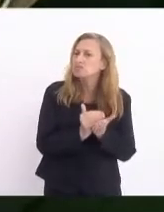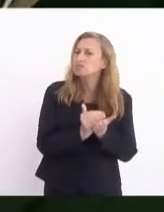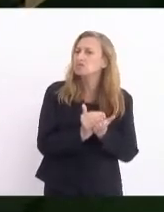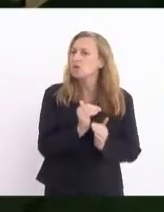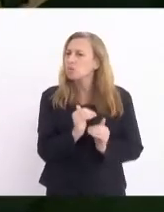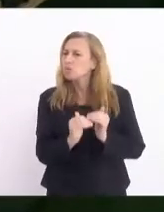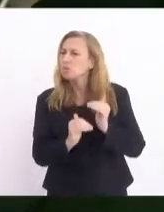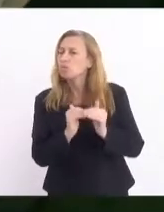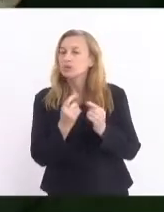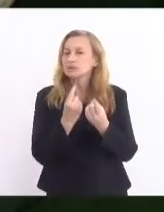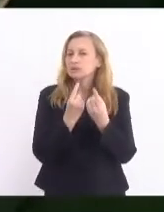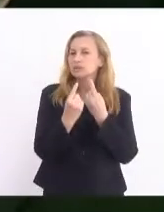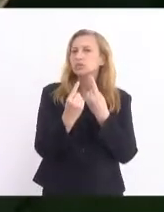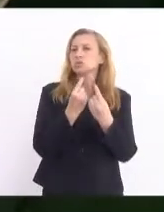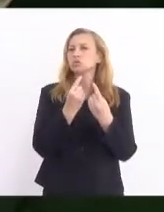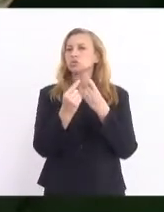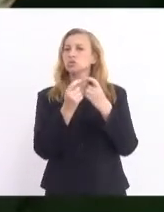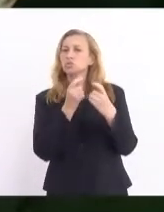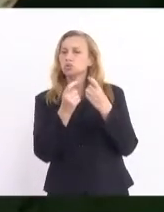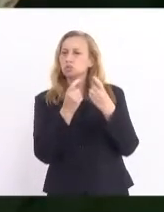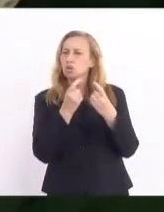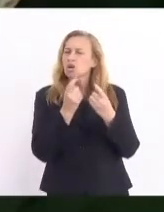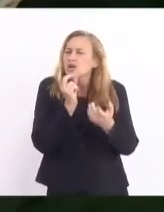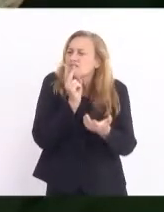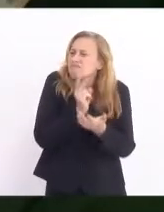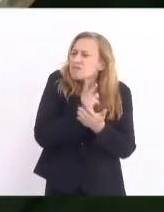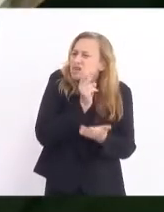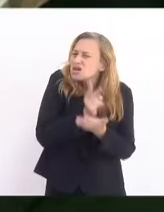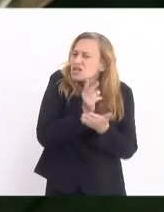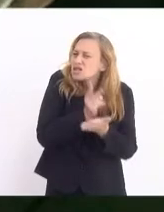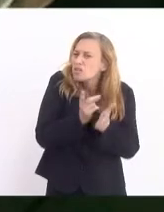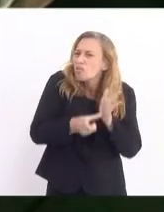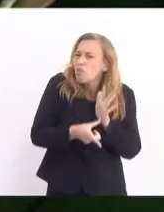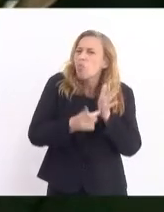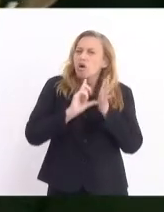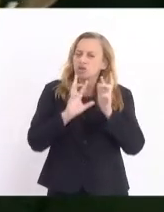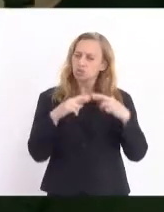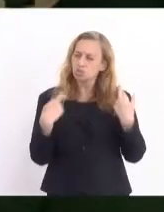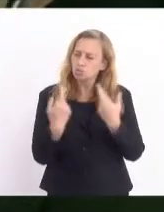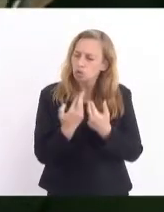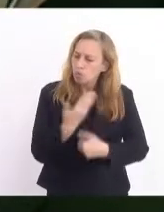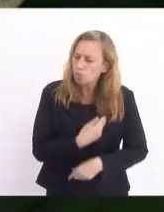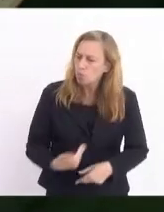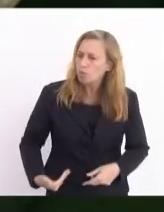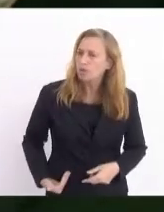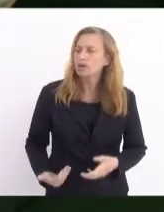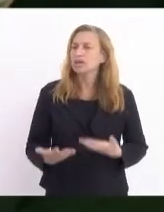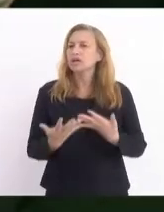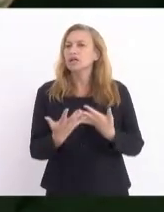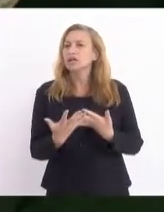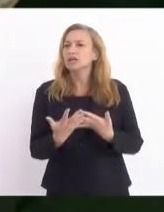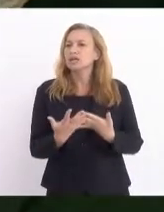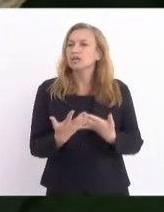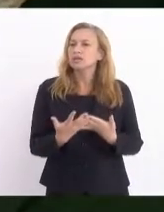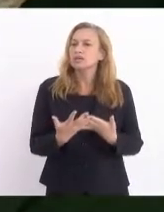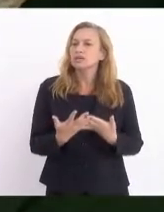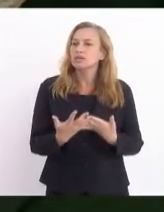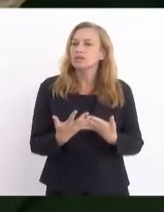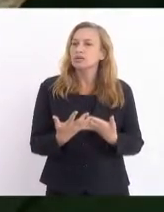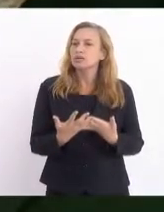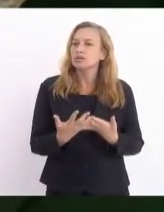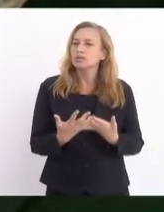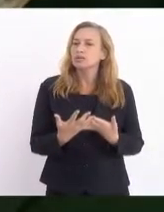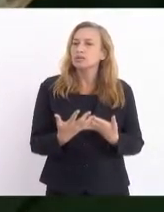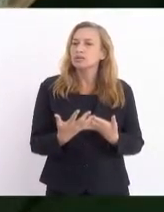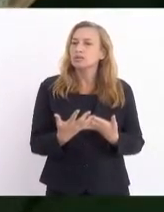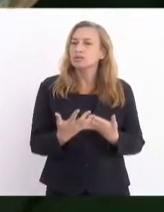de discussão, mesmo antes de audiência pública, para que não se dê